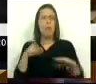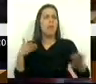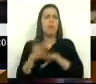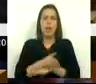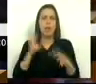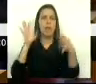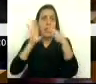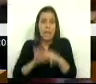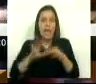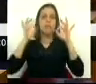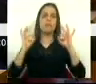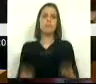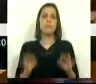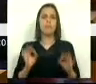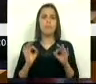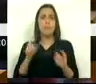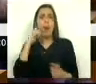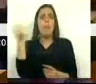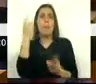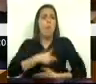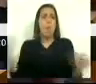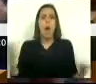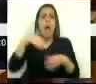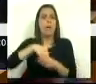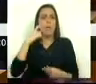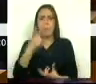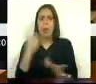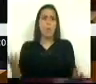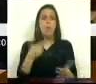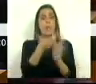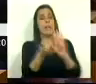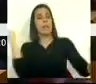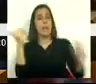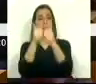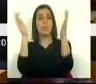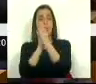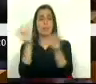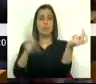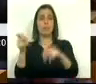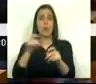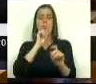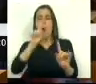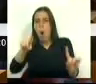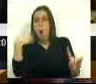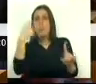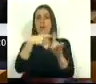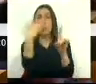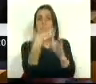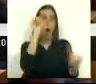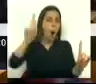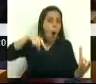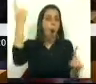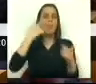diretamente relacionado com a quebra da procura interna. Os senhores retiraram todos os fatores de possível sucesso